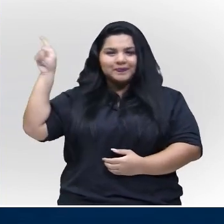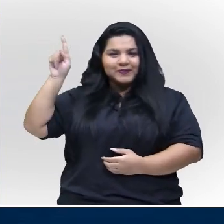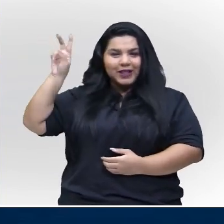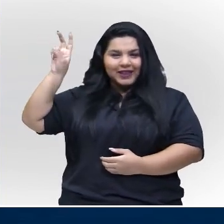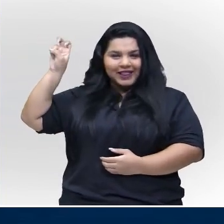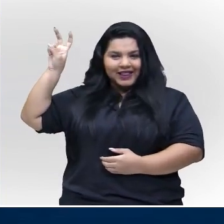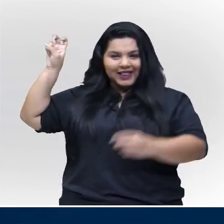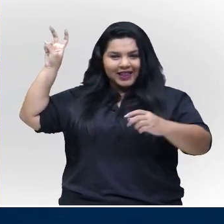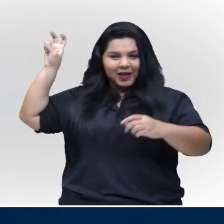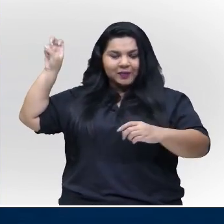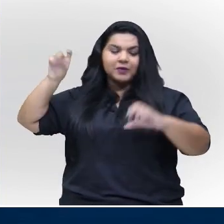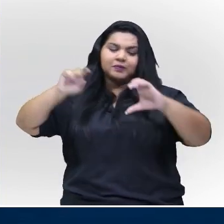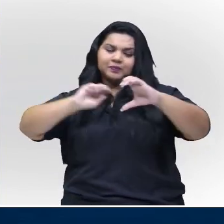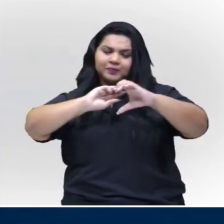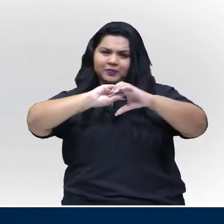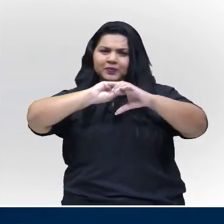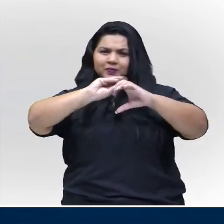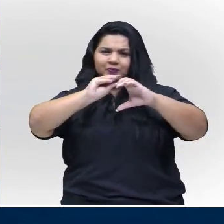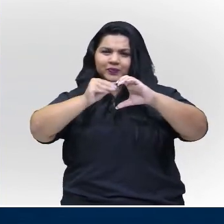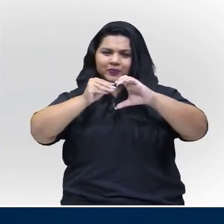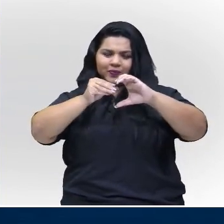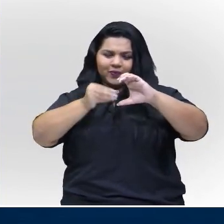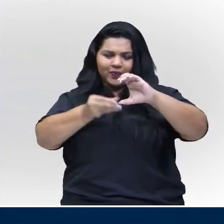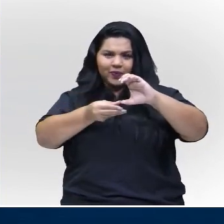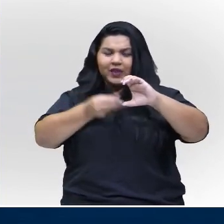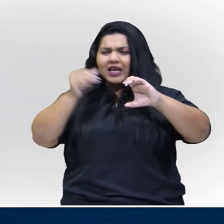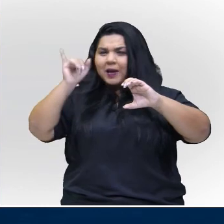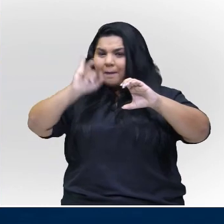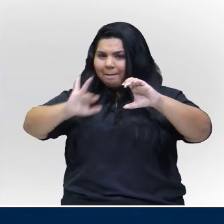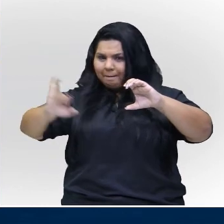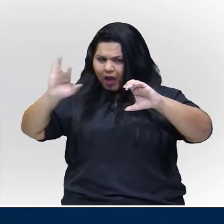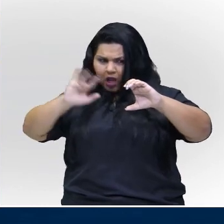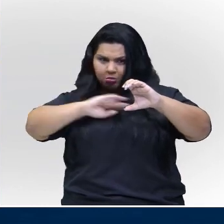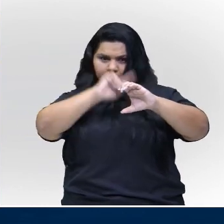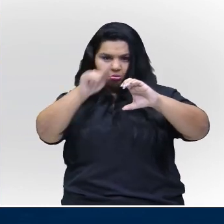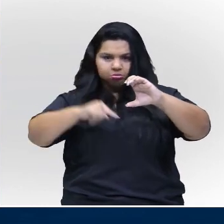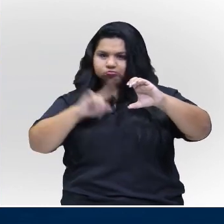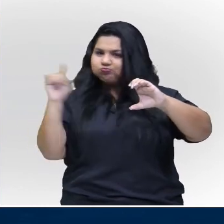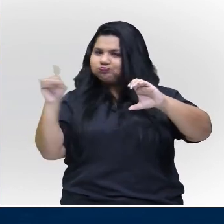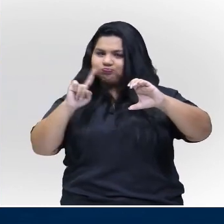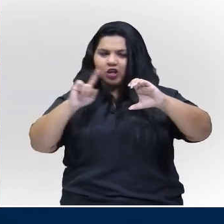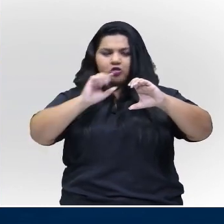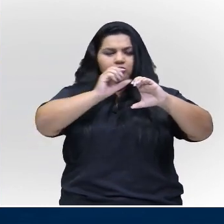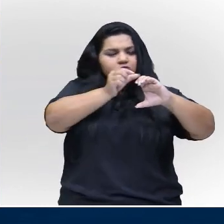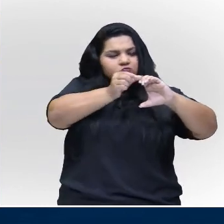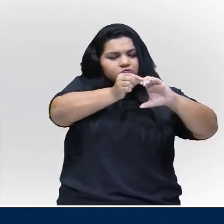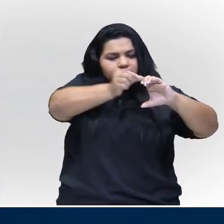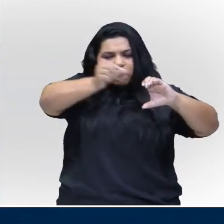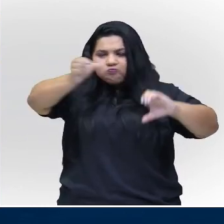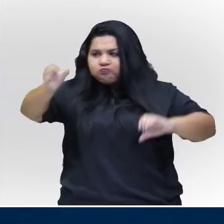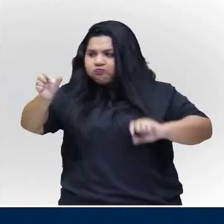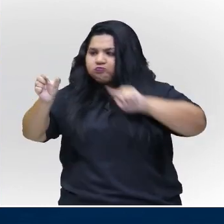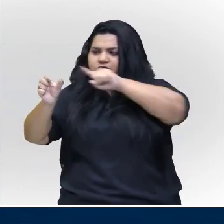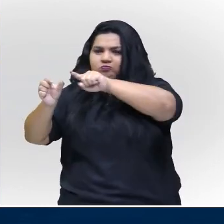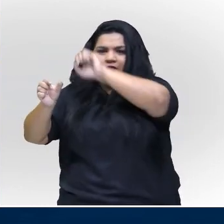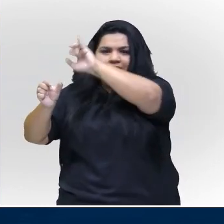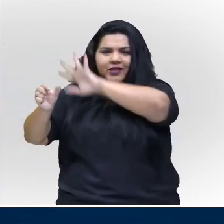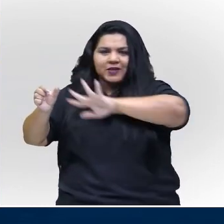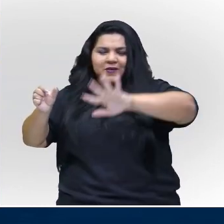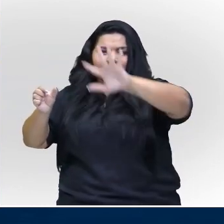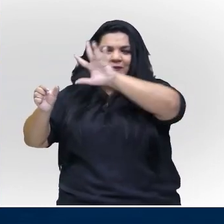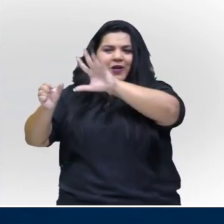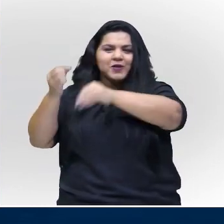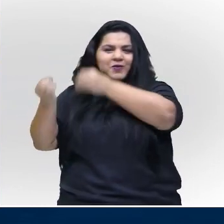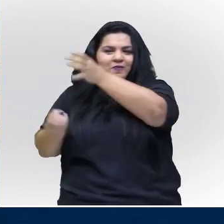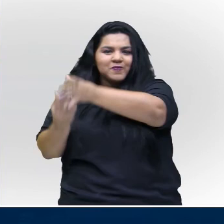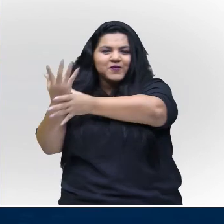plasmática, e aí na imagem nós temos um recorte, né, de uma membrana plasmática para a gente observar como que ela é formada. Então a gente